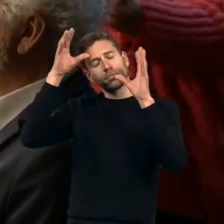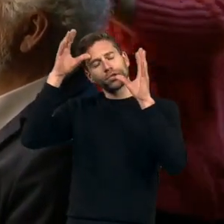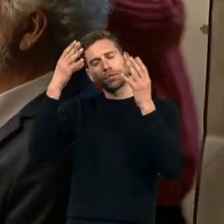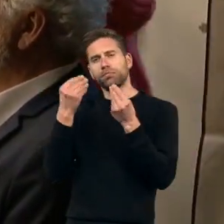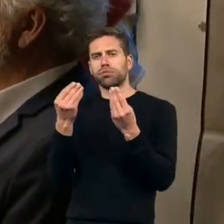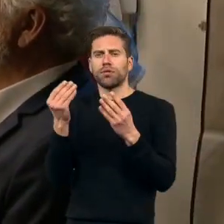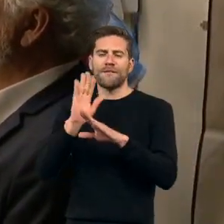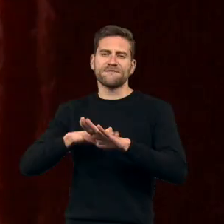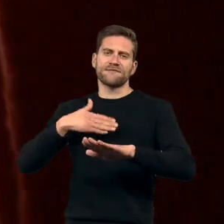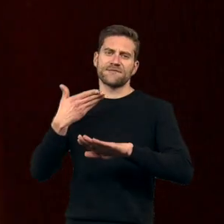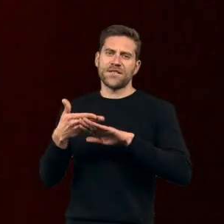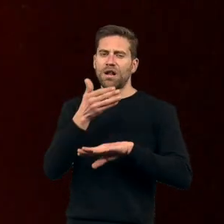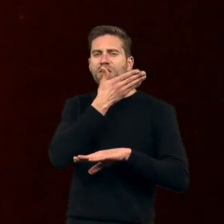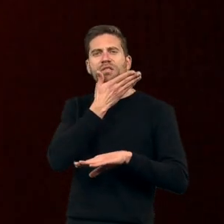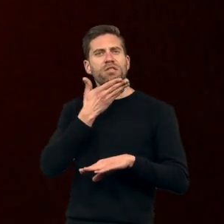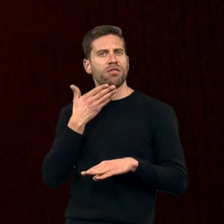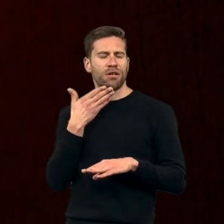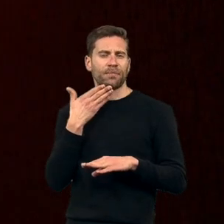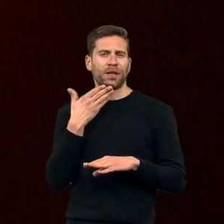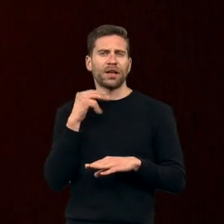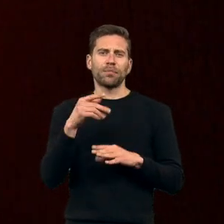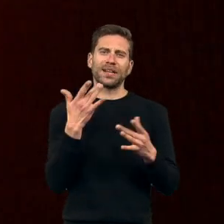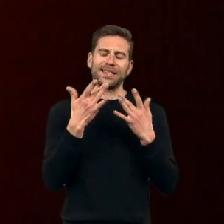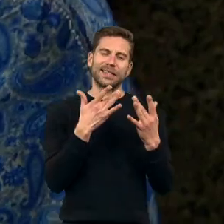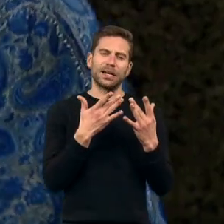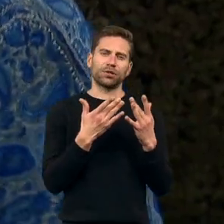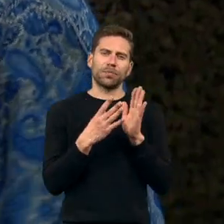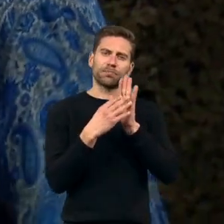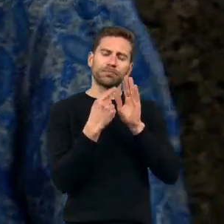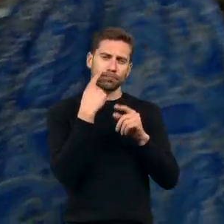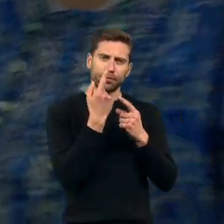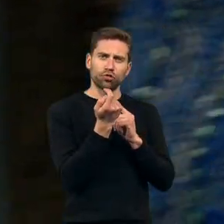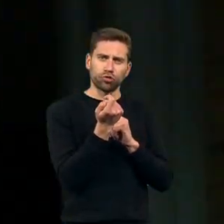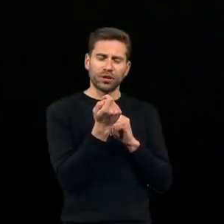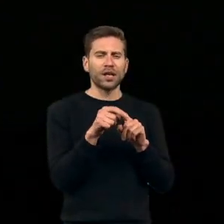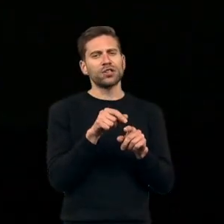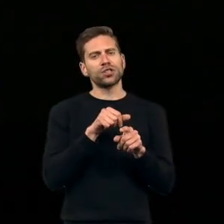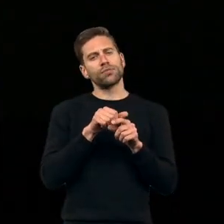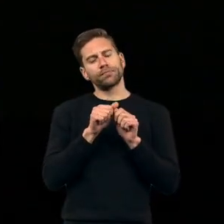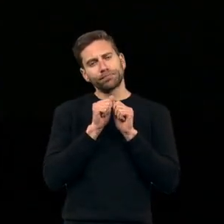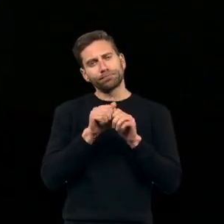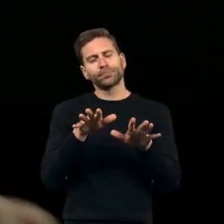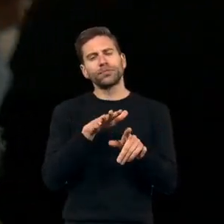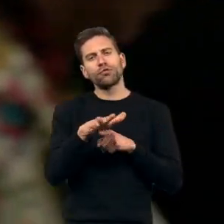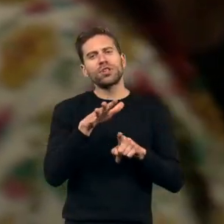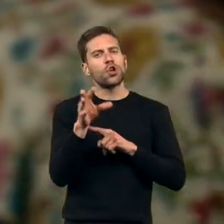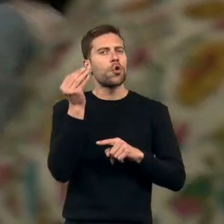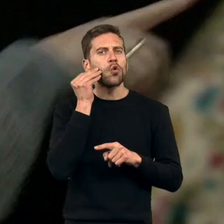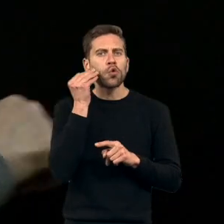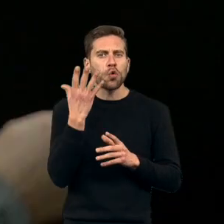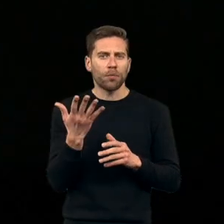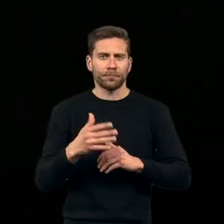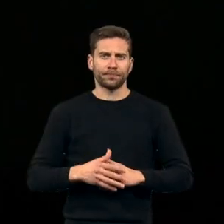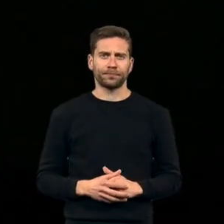em ver, e isso também passa um bocadinho para a peça, como é que isto pode ser contagiante. E, portanto, o facto de a gente colocar